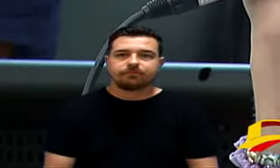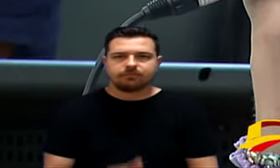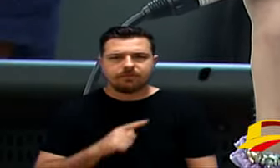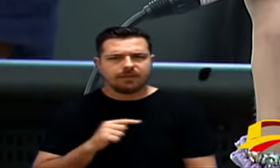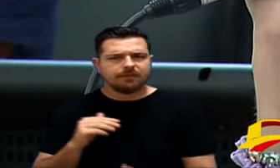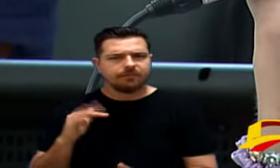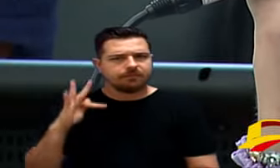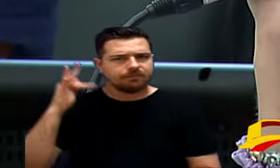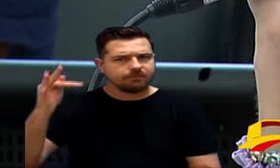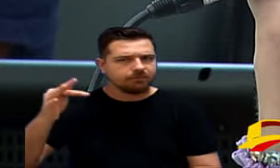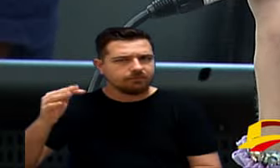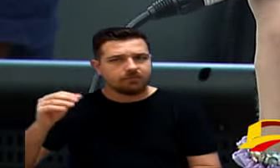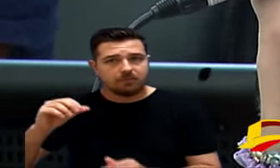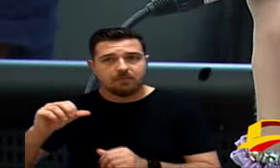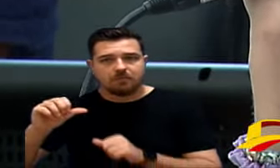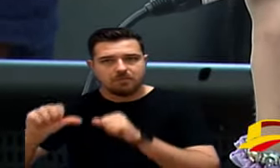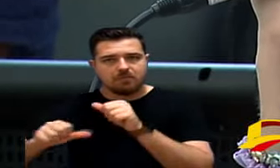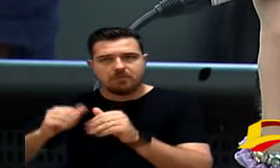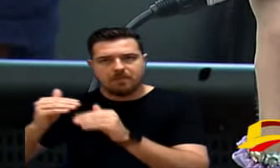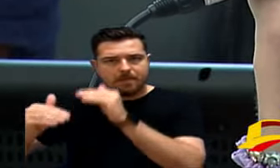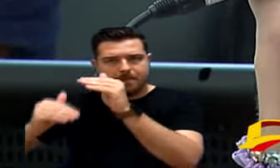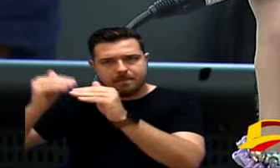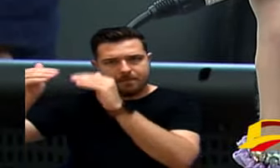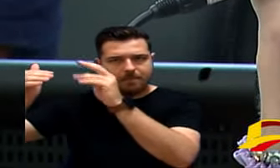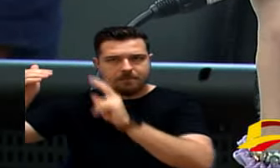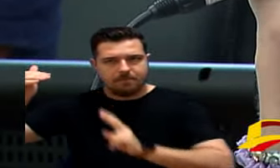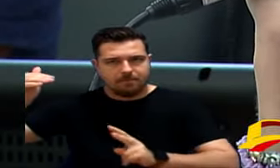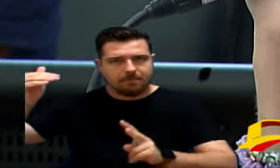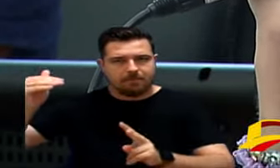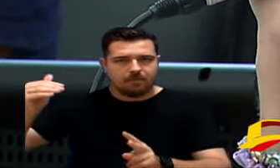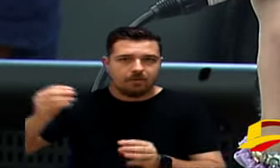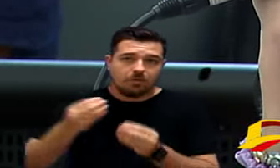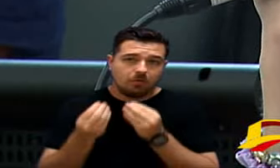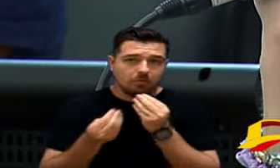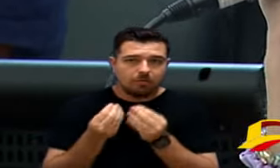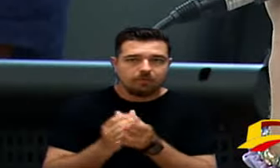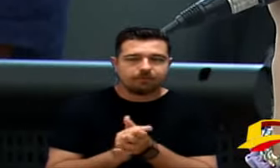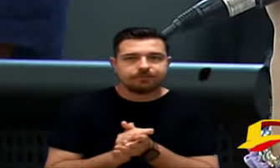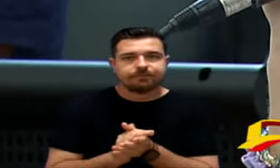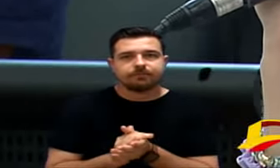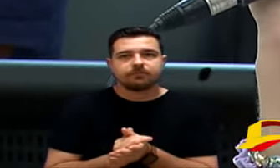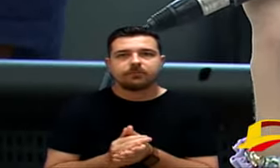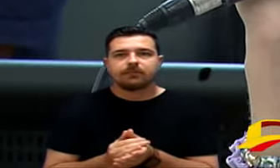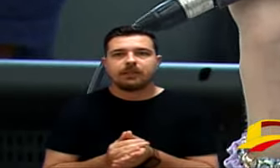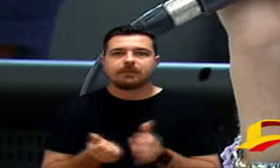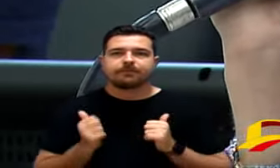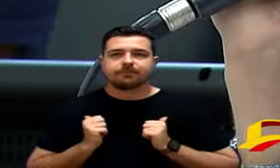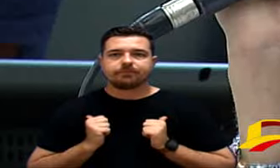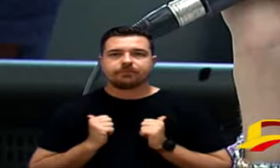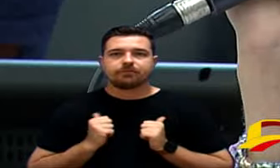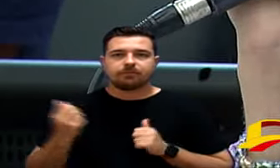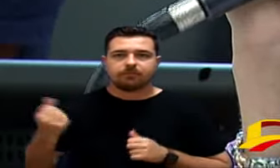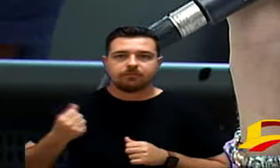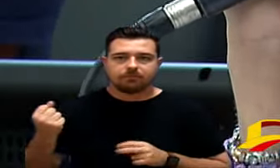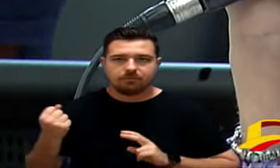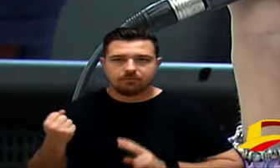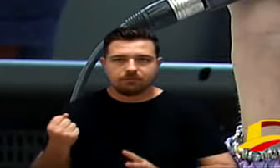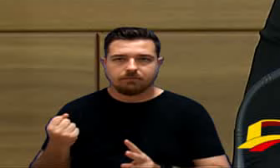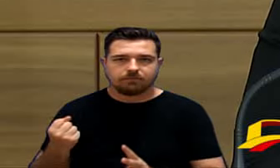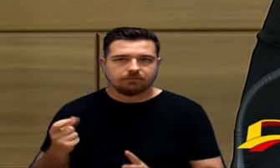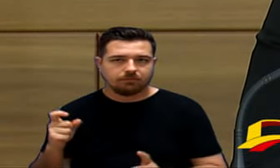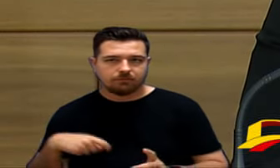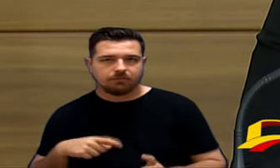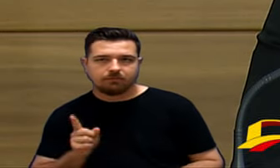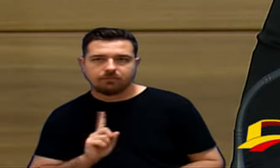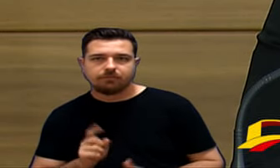projeção para que possa ter uma readequação com esses guardas para não se aposentar na mesma classe tá boa